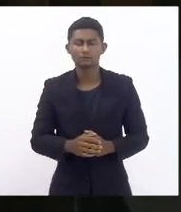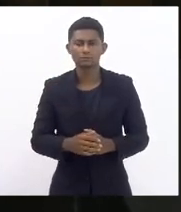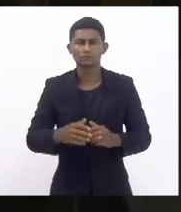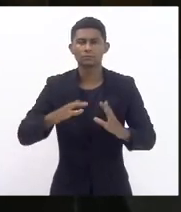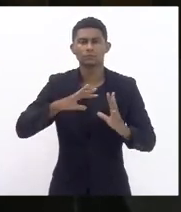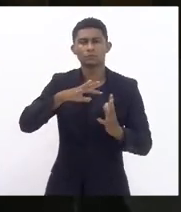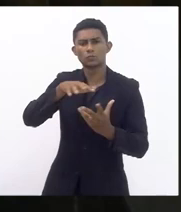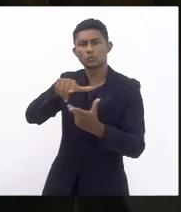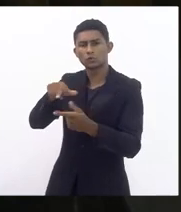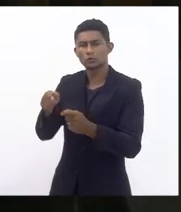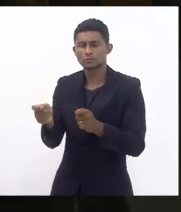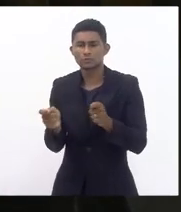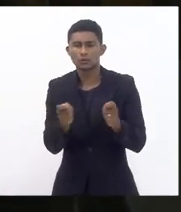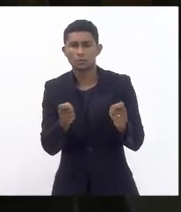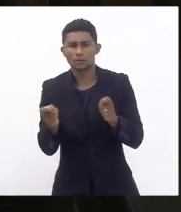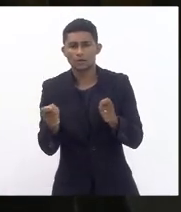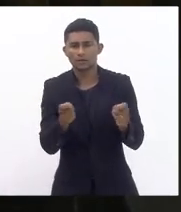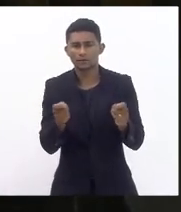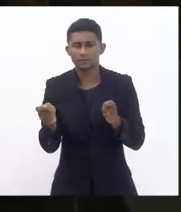econômica mundial,